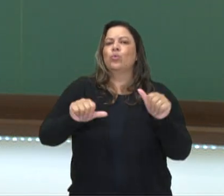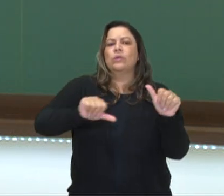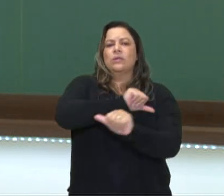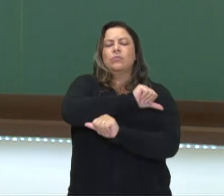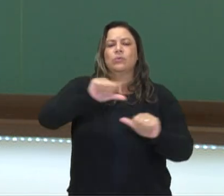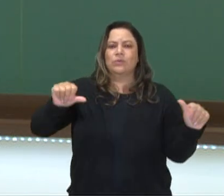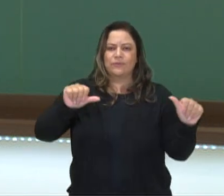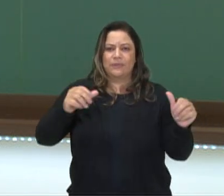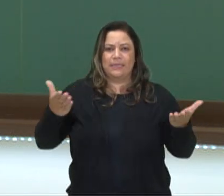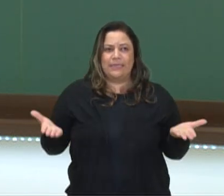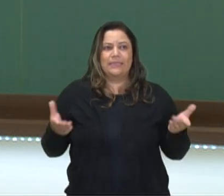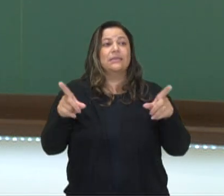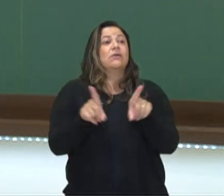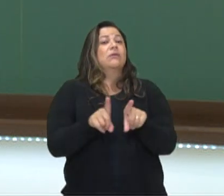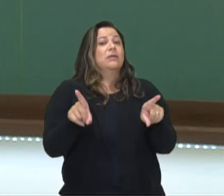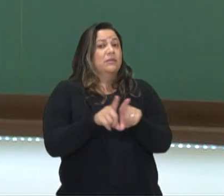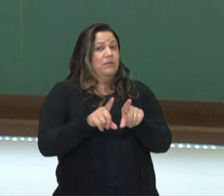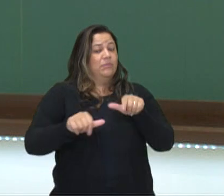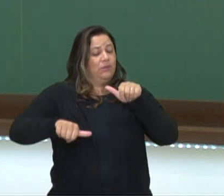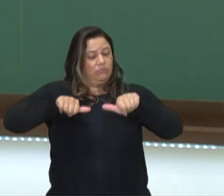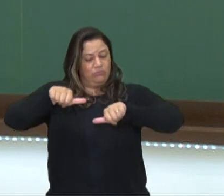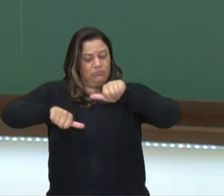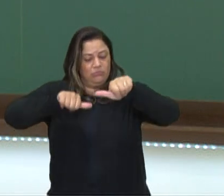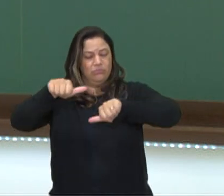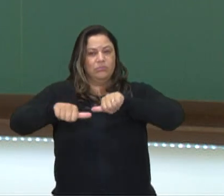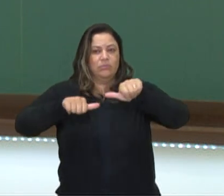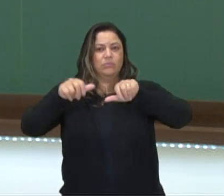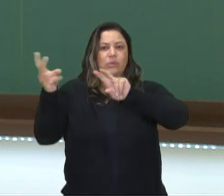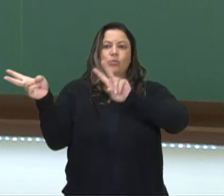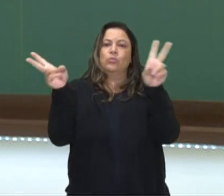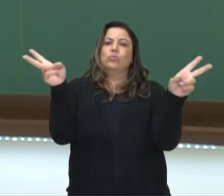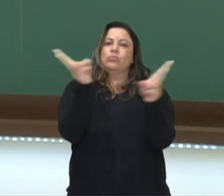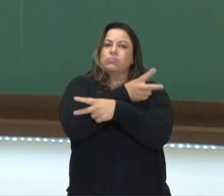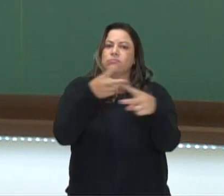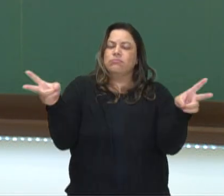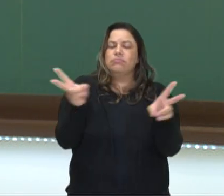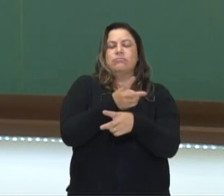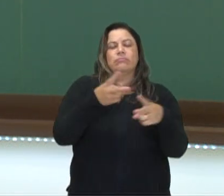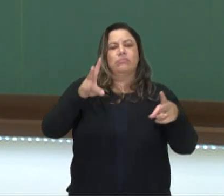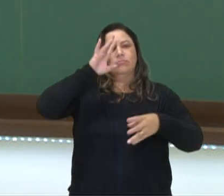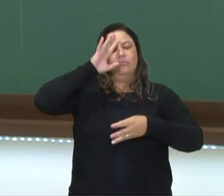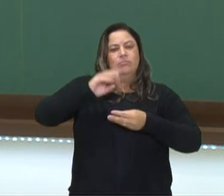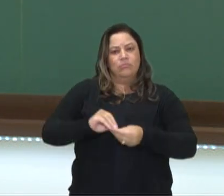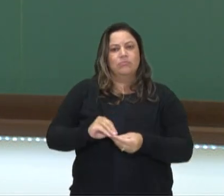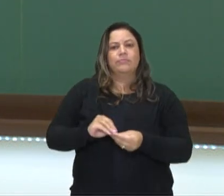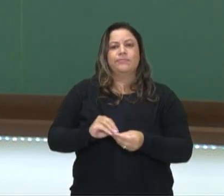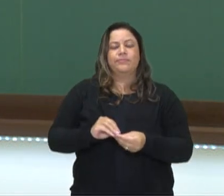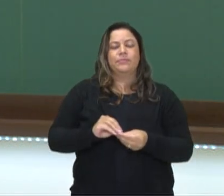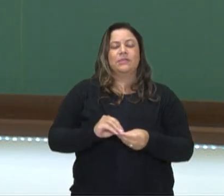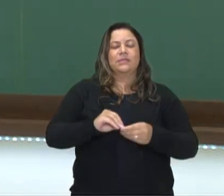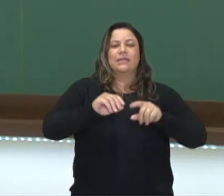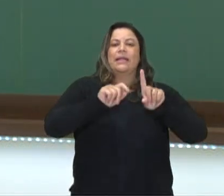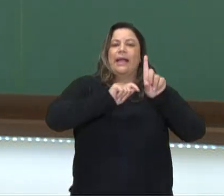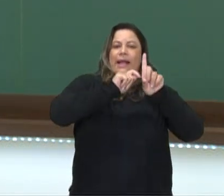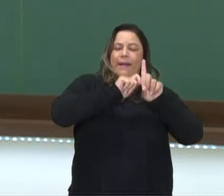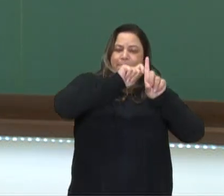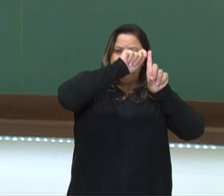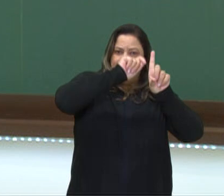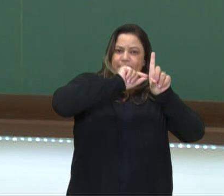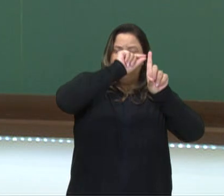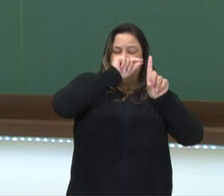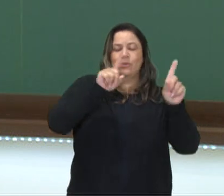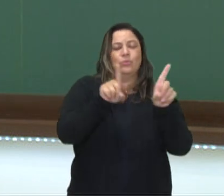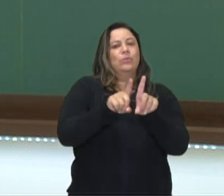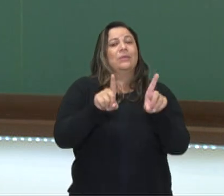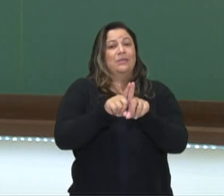E também as modificações de ações de vento, resultando em modificações na temperatura dessa água. Mas